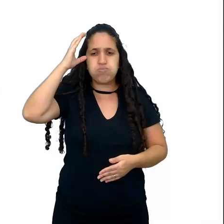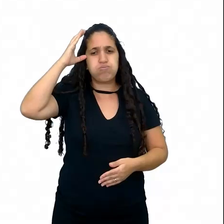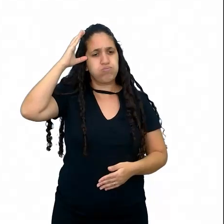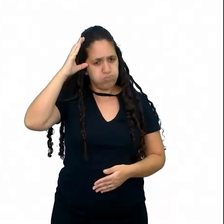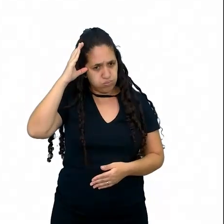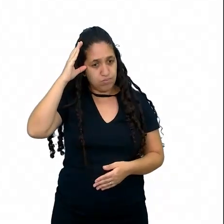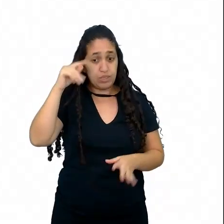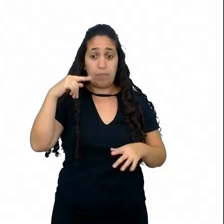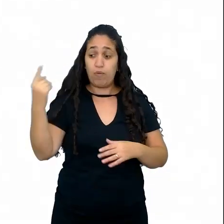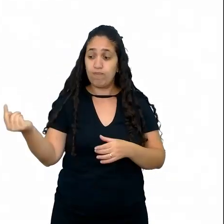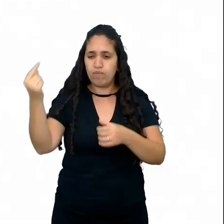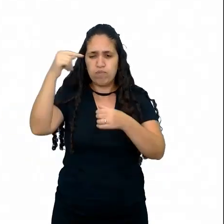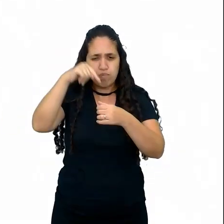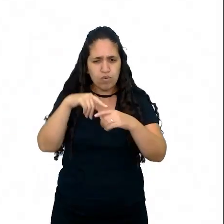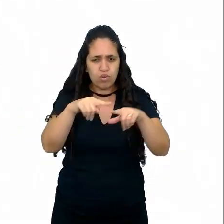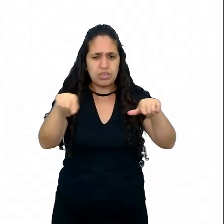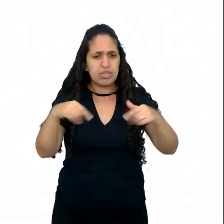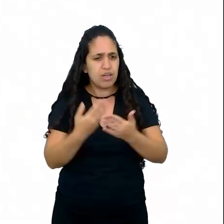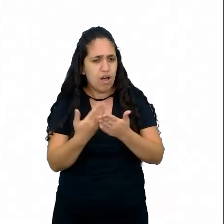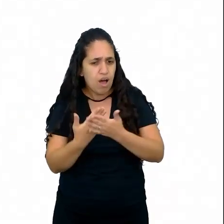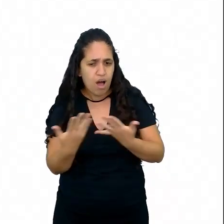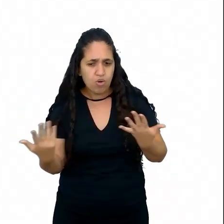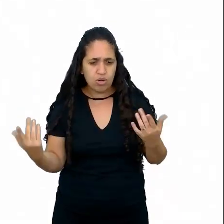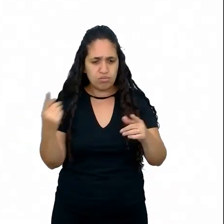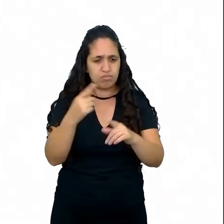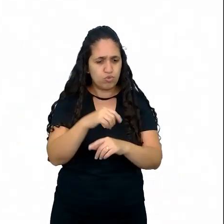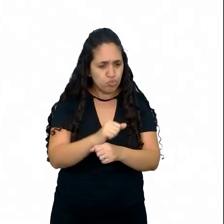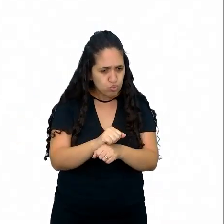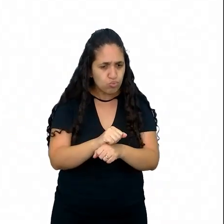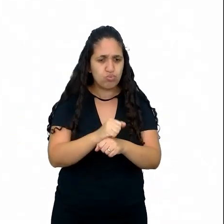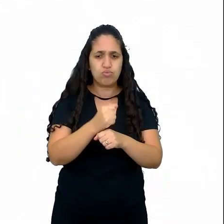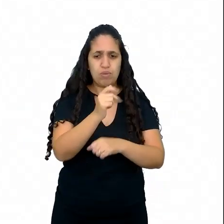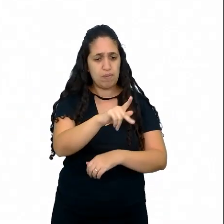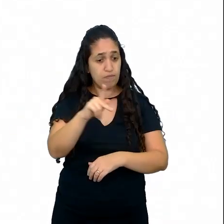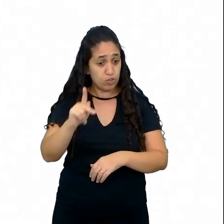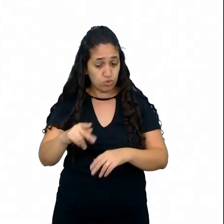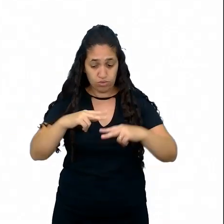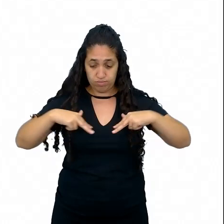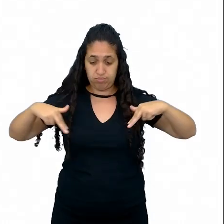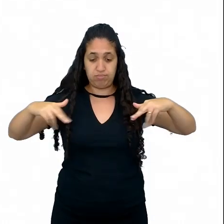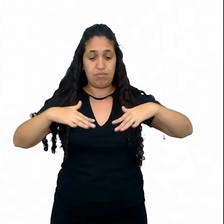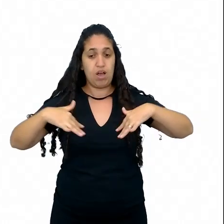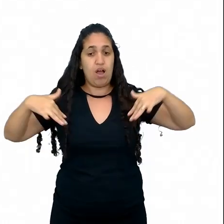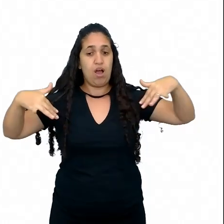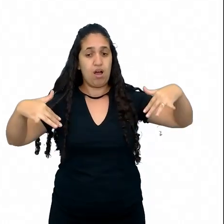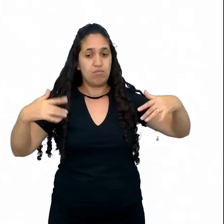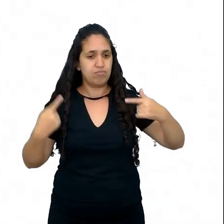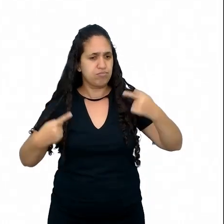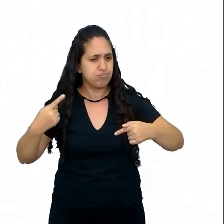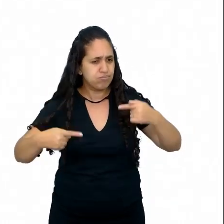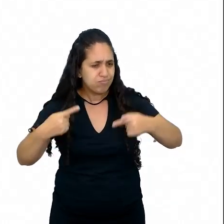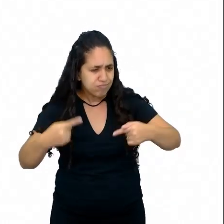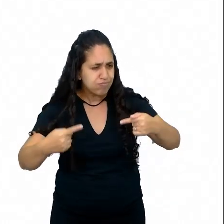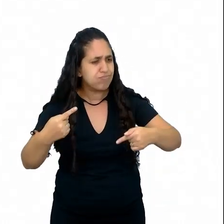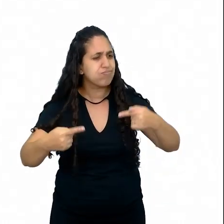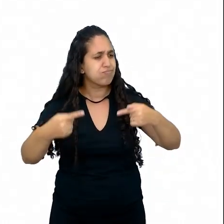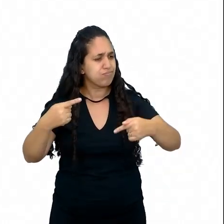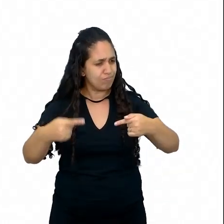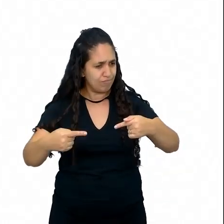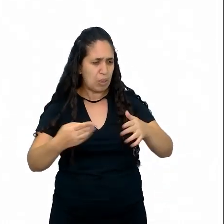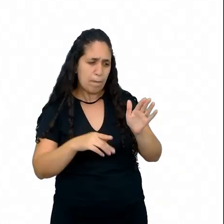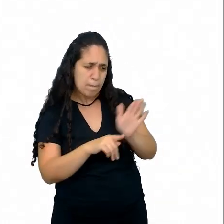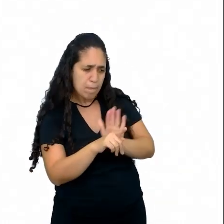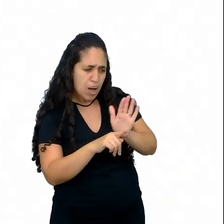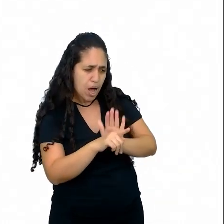ele volta para a sala de aula, juntamente com o professor e com os colegas na roda de conversa, é hora da gente o quê? Discutir isso com